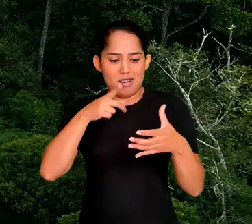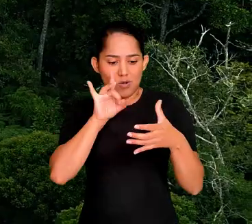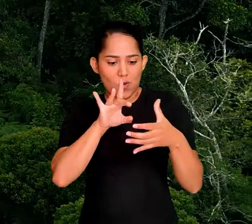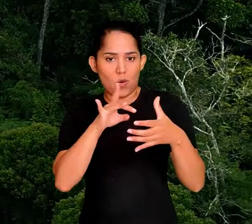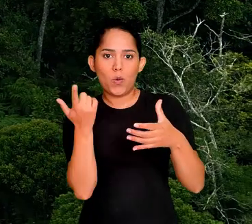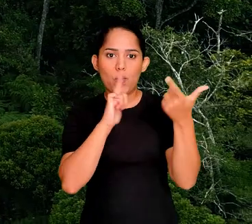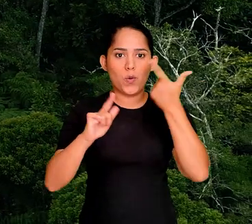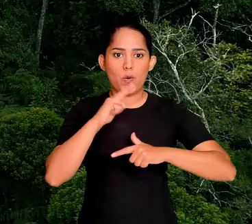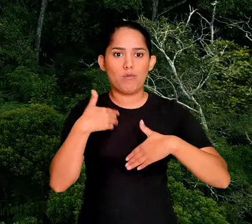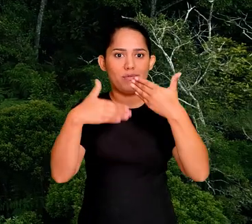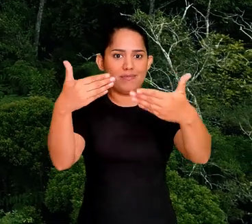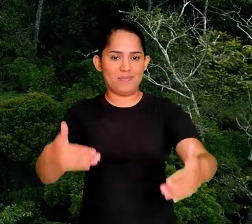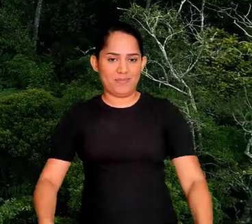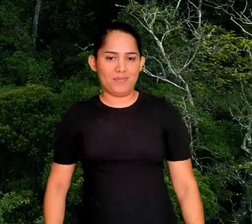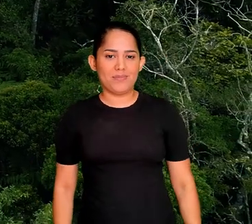autossuficiente.